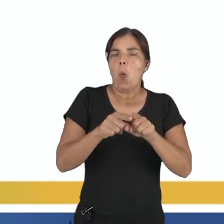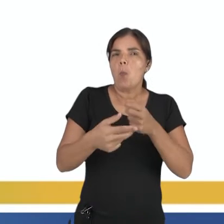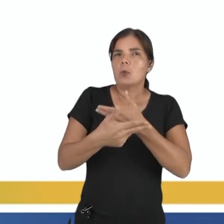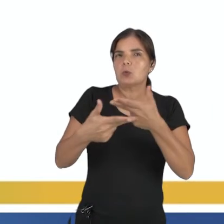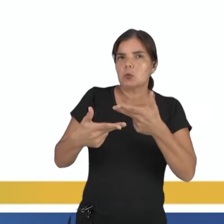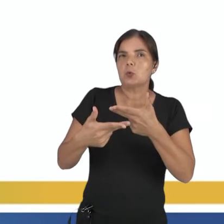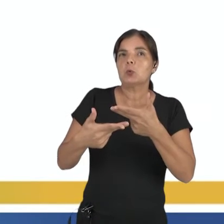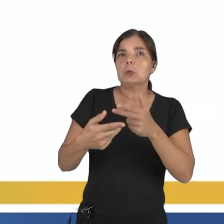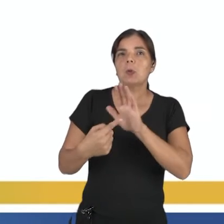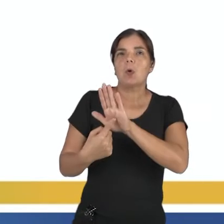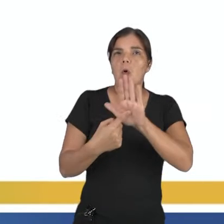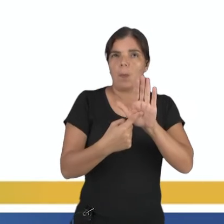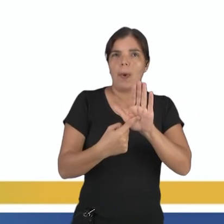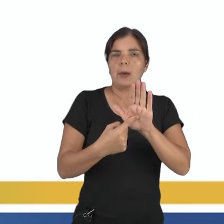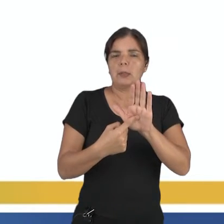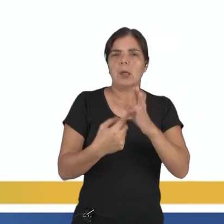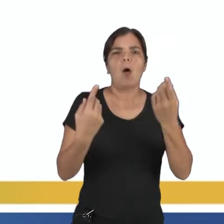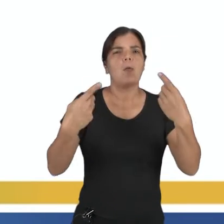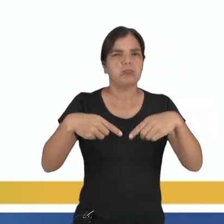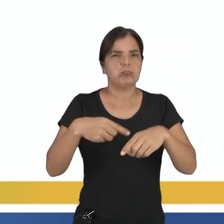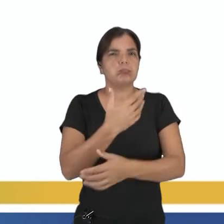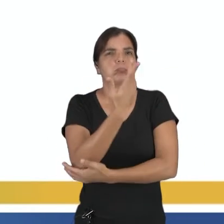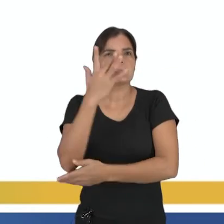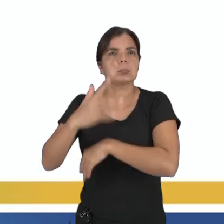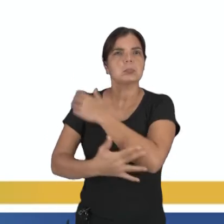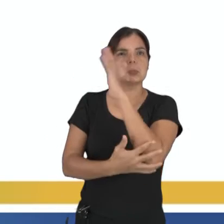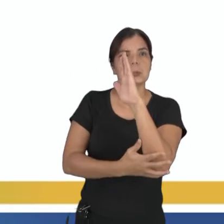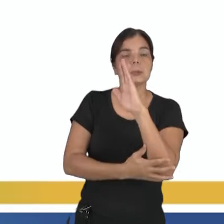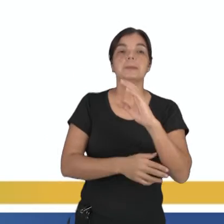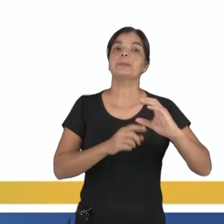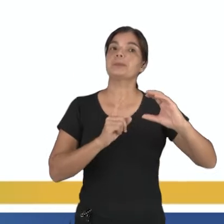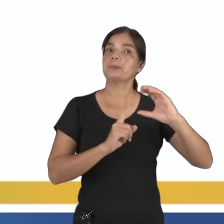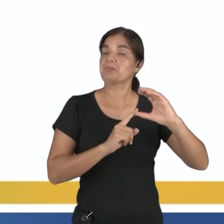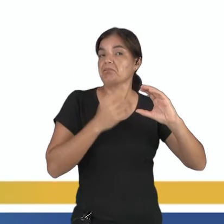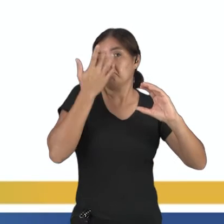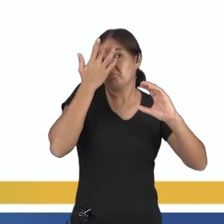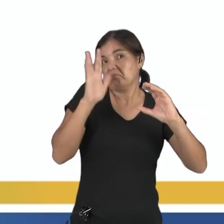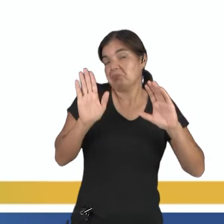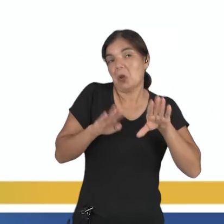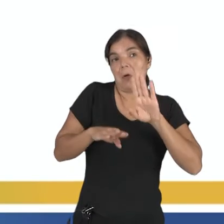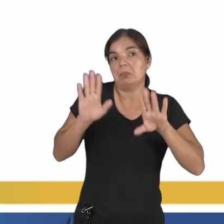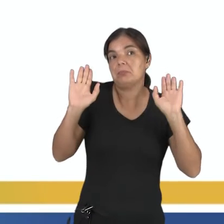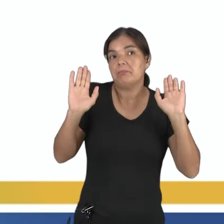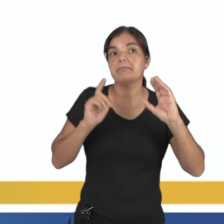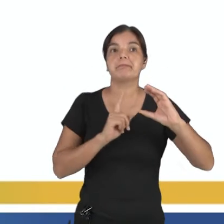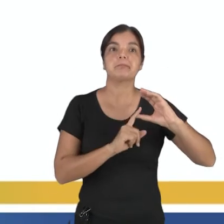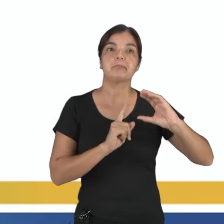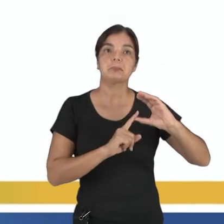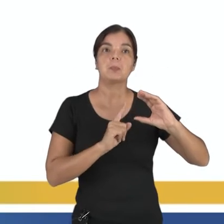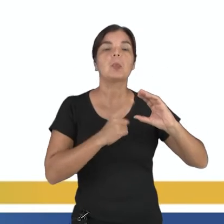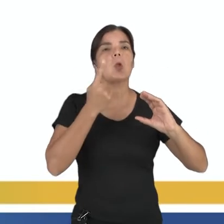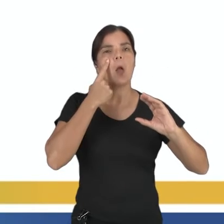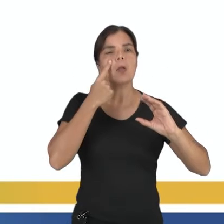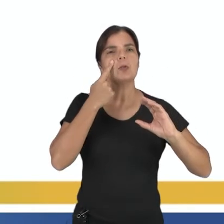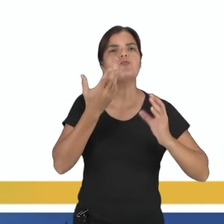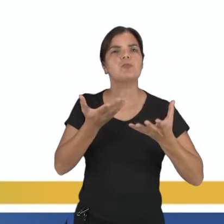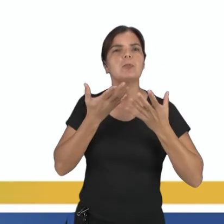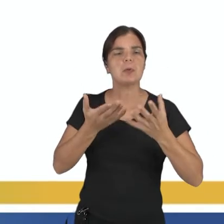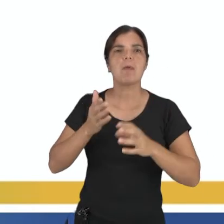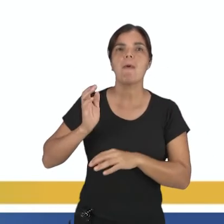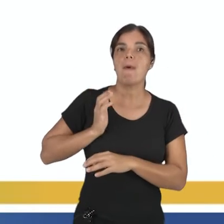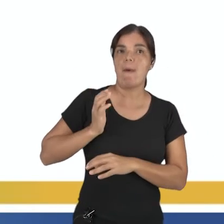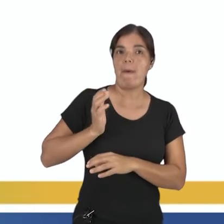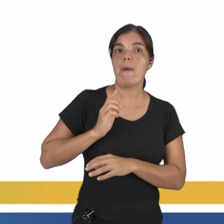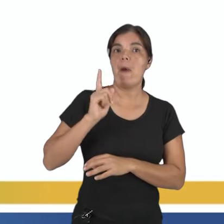exteriores representa uma agressão à natureza? Não sei, talvez não. A busca de